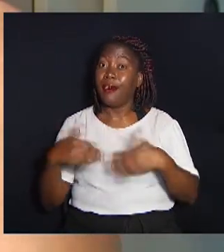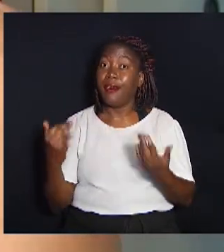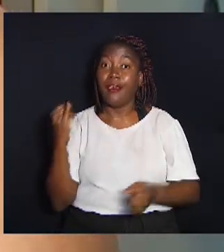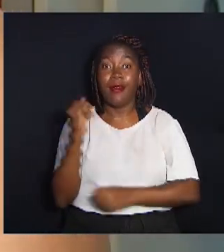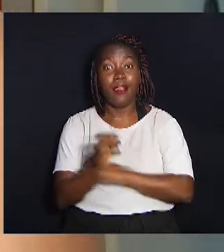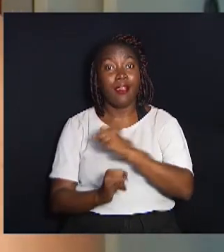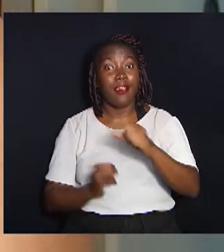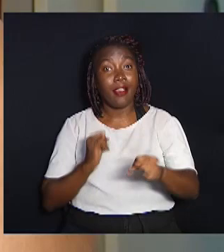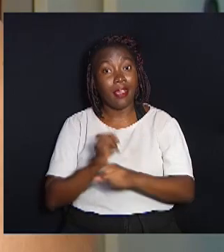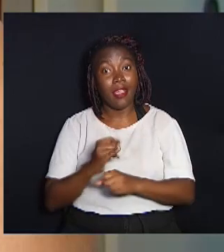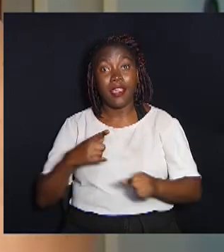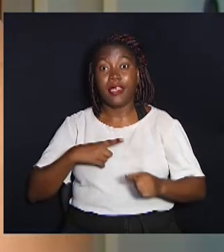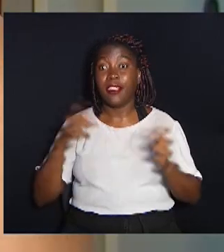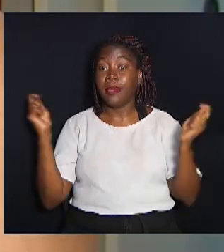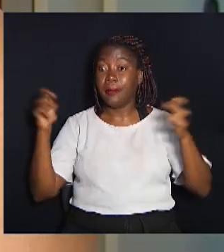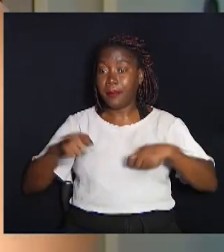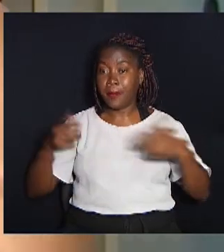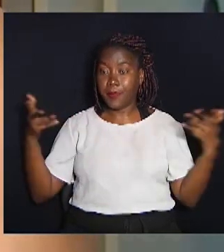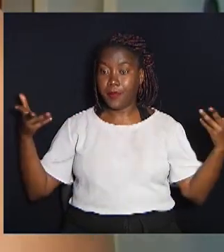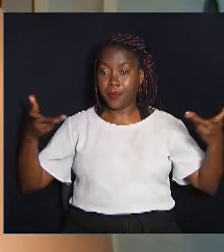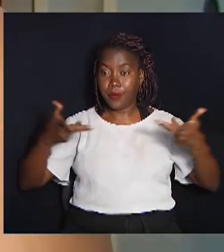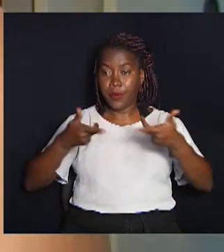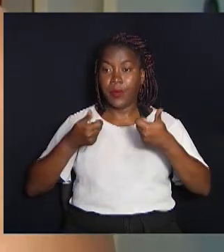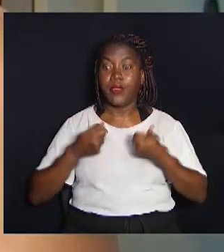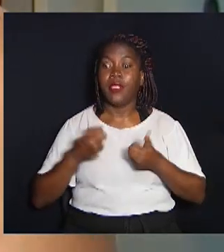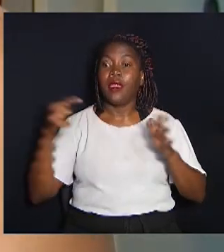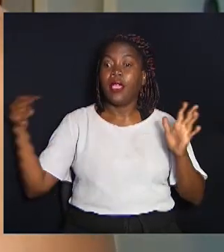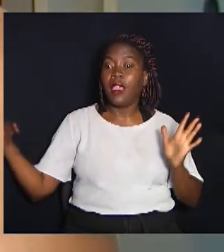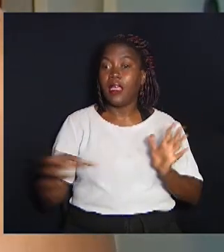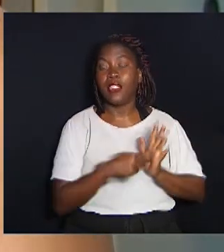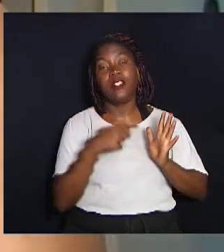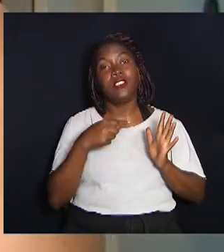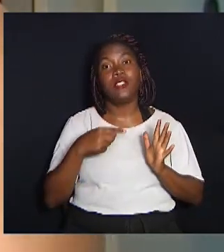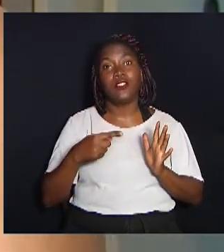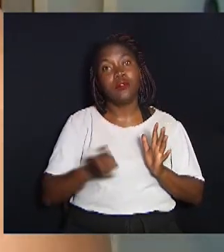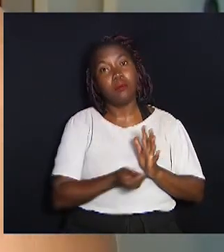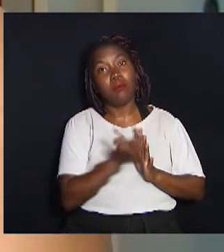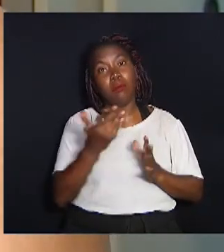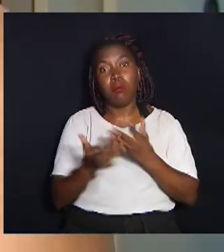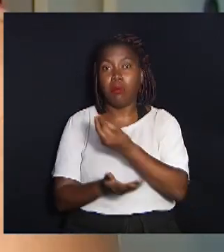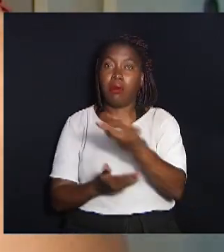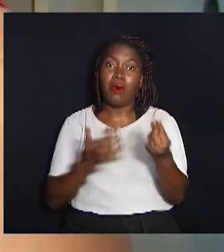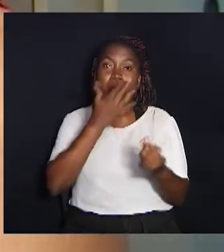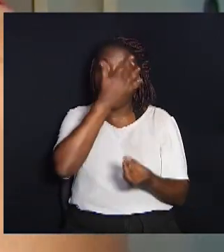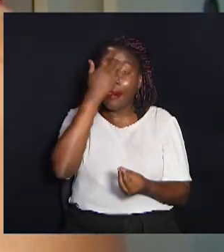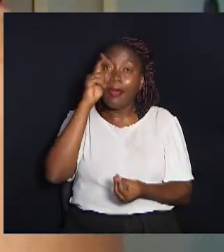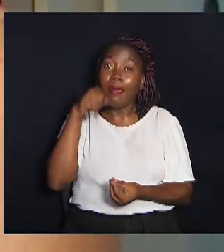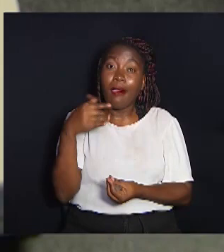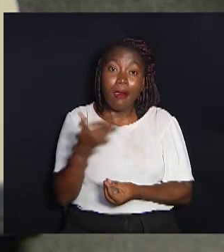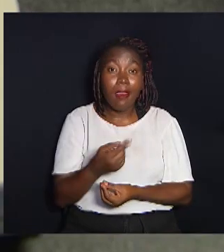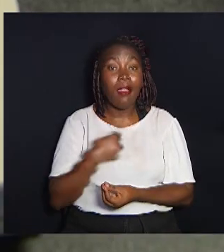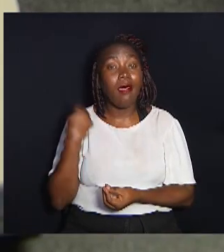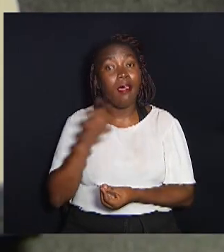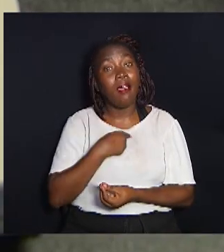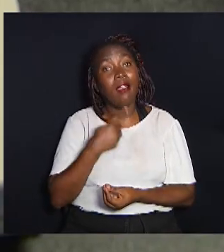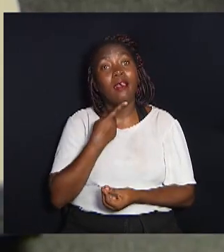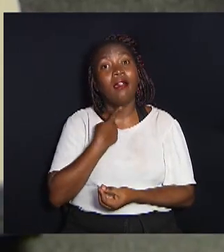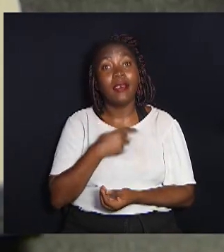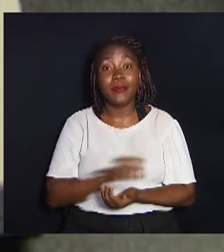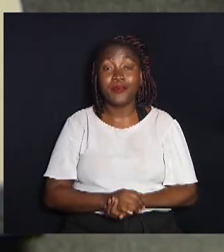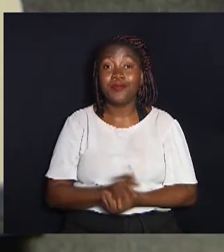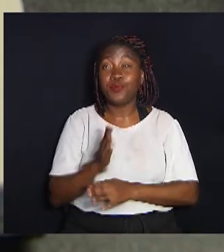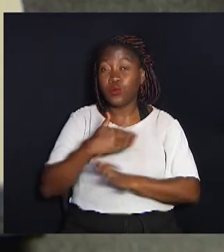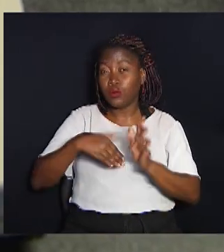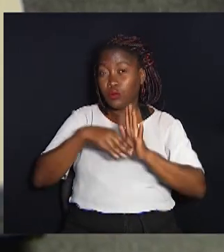tem uma capacidade fantástica, né, de atingir um grande número de pessoas. E é essa a nossa intenção. Todo o